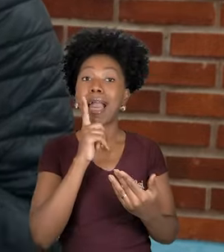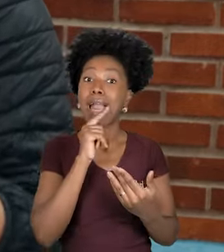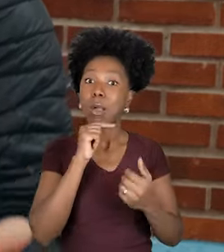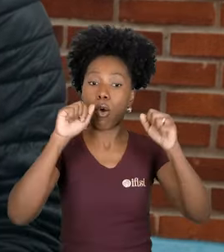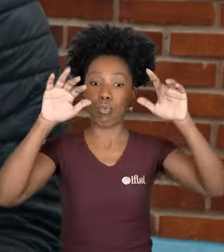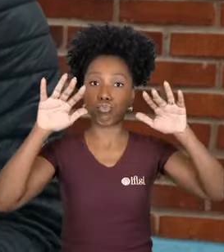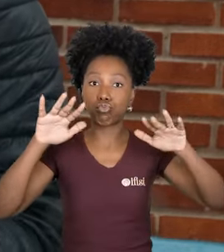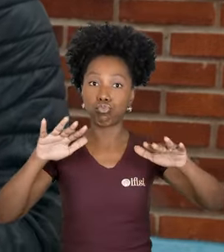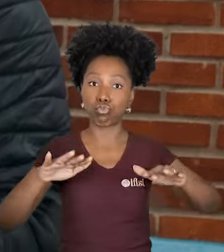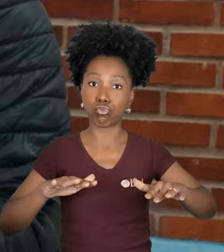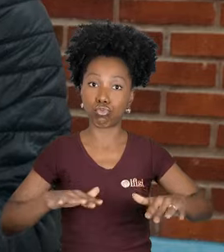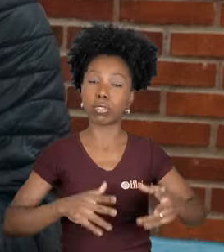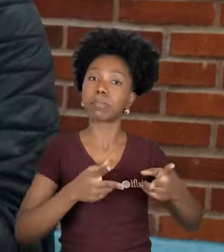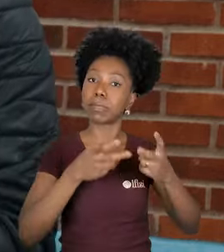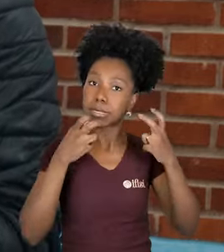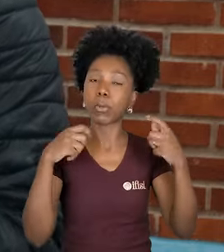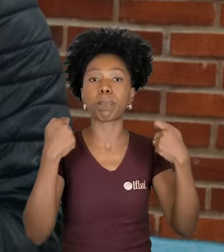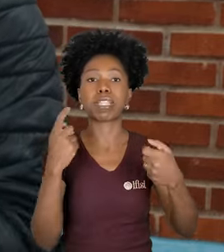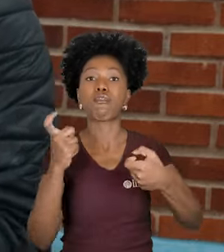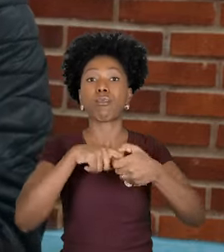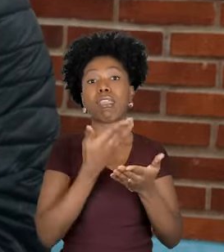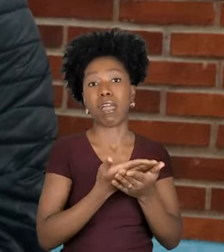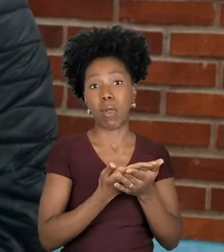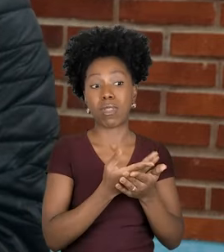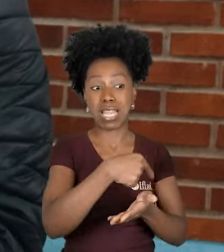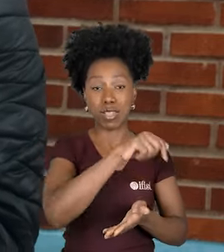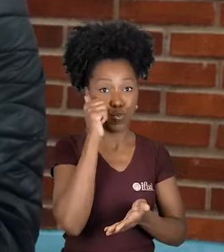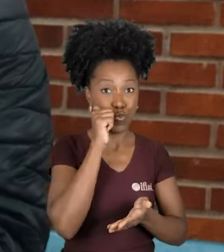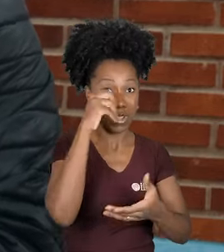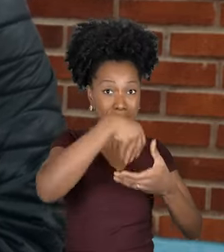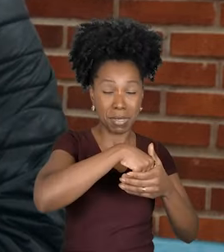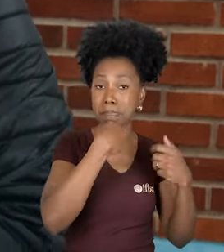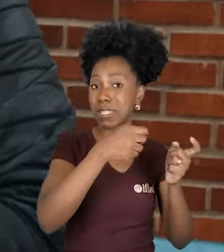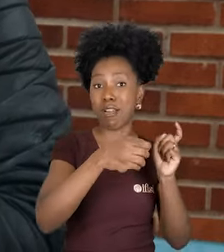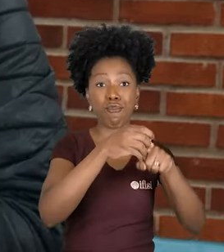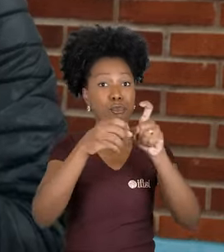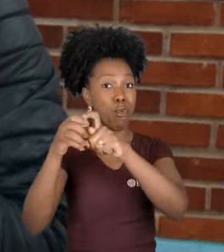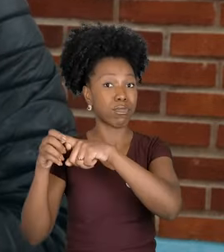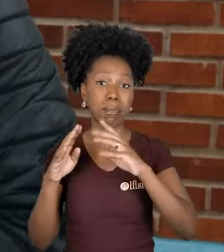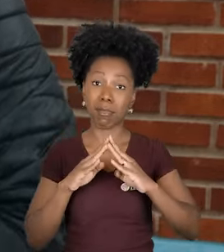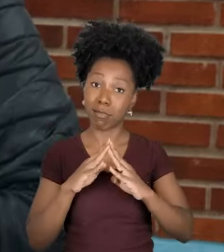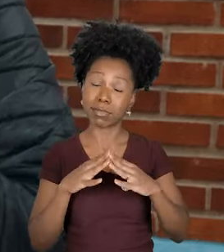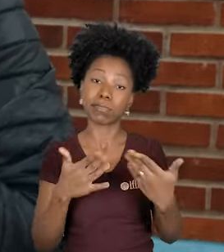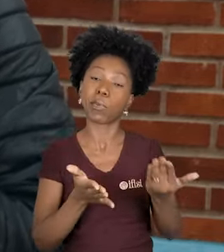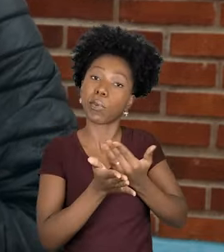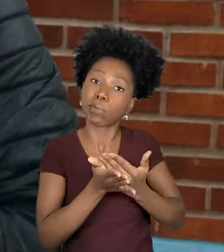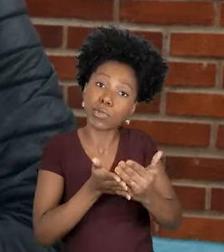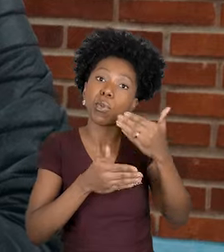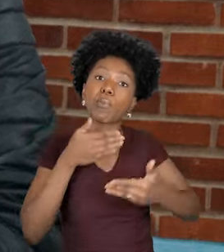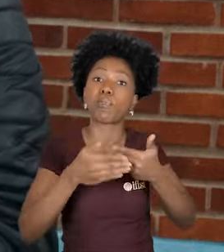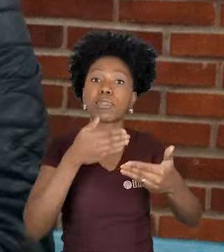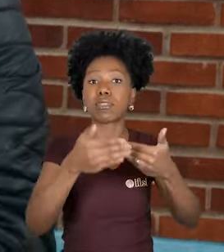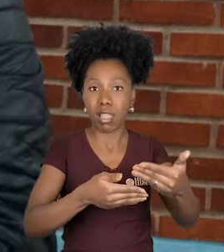que essa comunidade precisava da volta da escola e que também essas mulheres precisavam voltar para casa. E a gente iniciou o abrigamento, a gente acolheu, mas esse processo